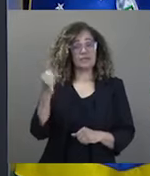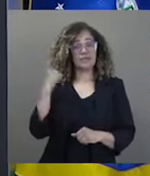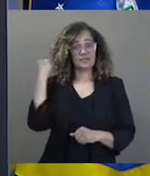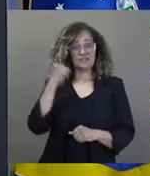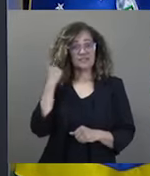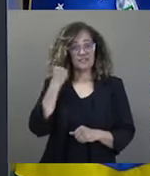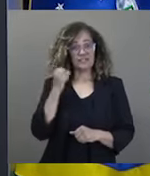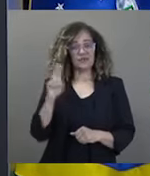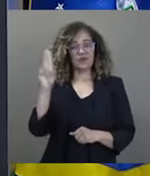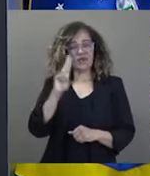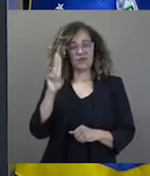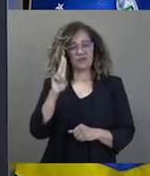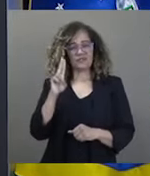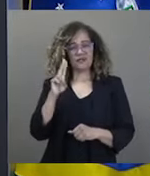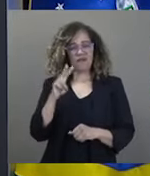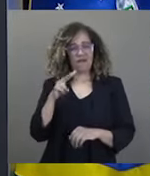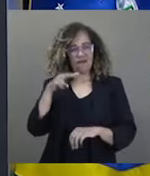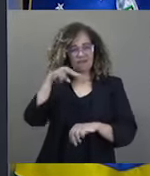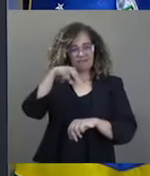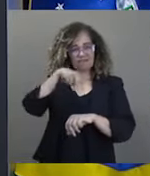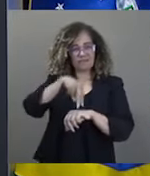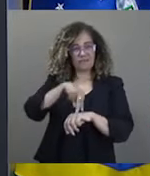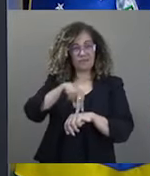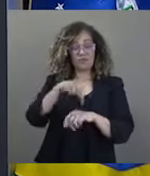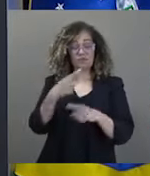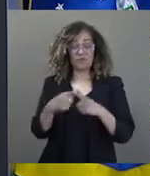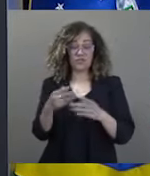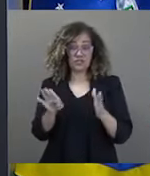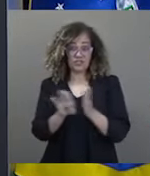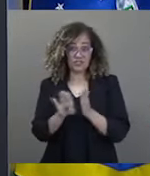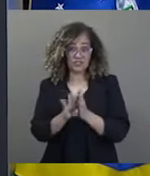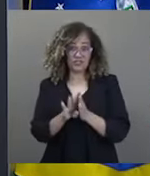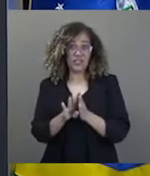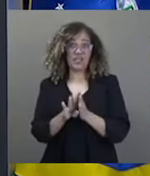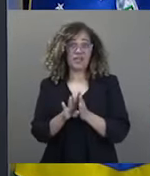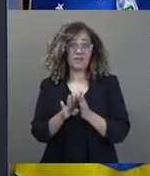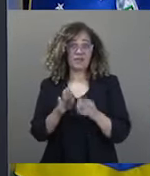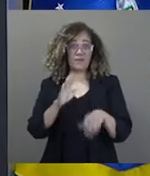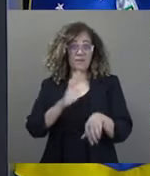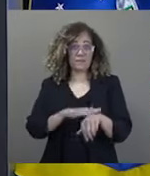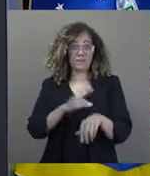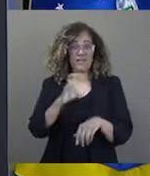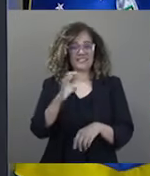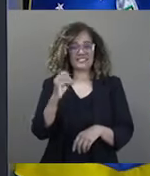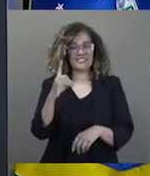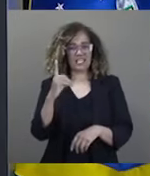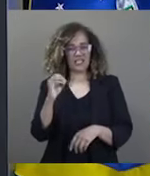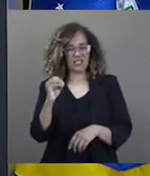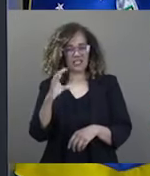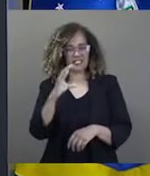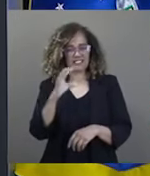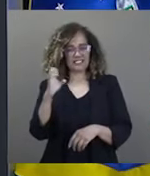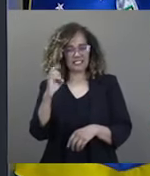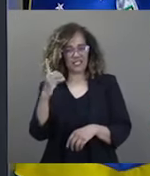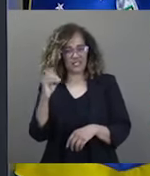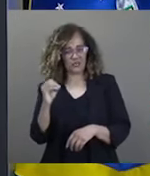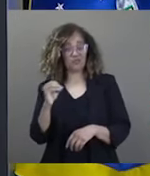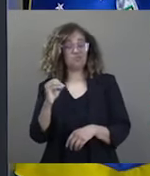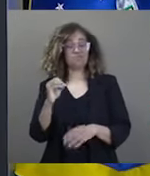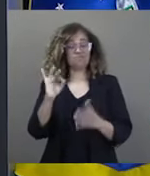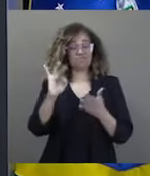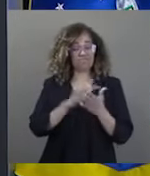a usar a Tribuna porque chego mais cedo me inscrevo e tenho este prazer